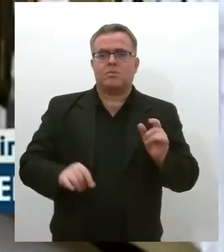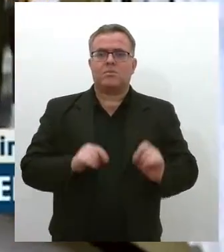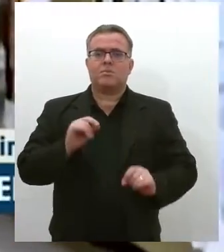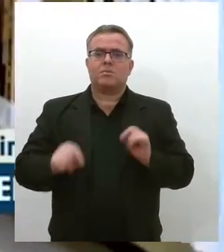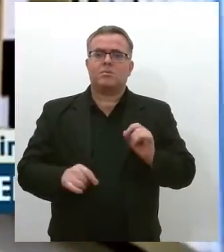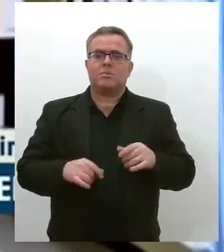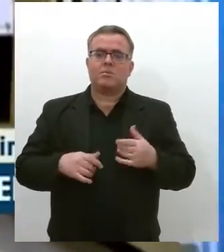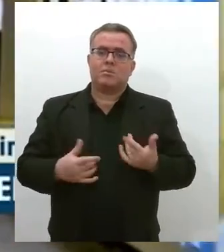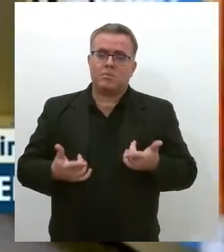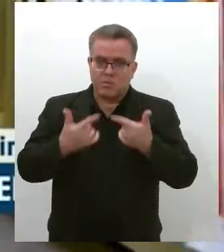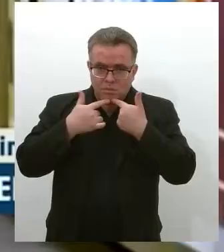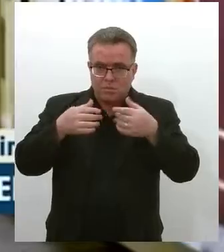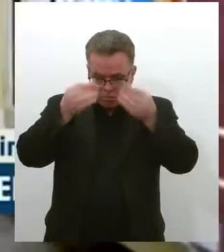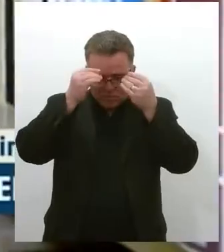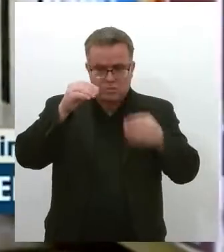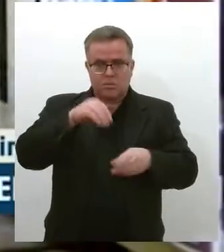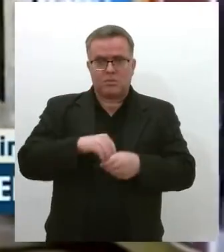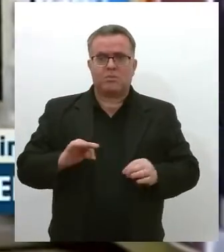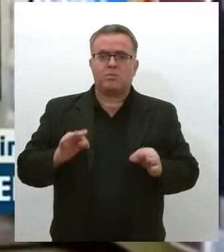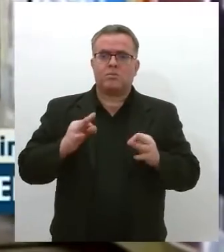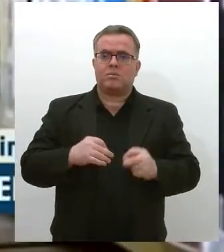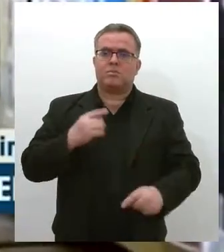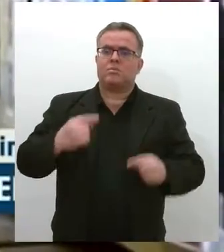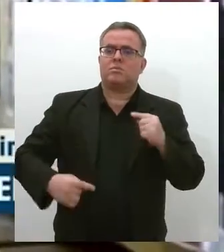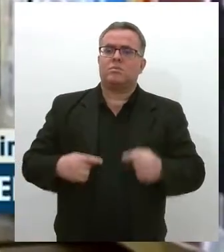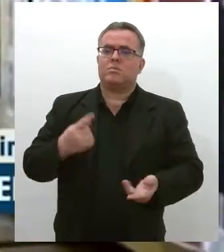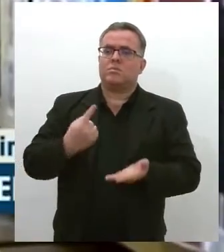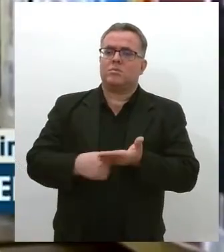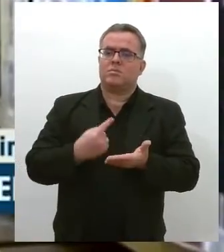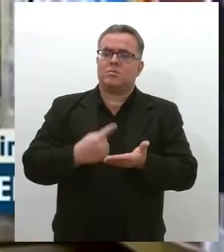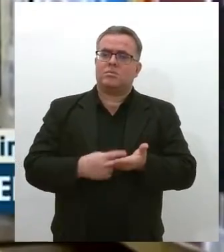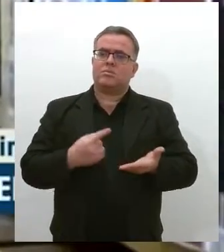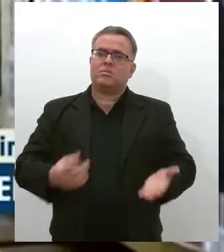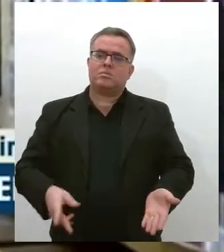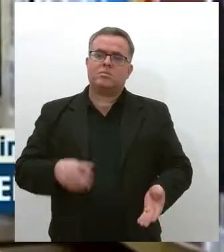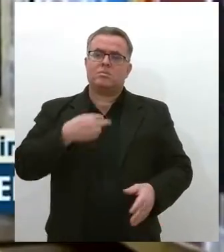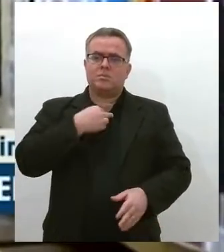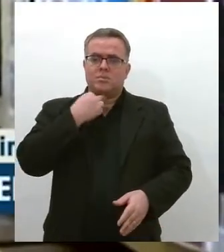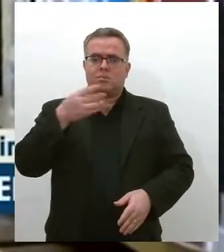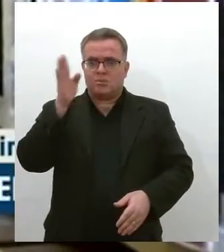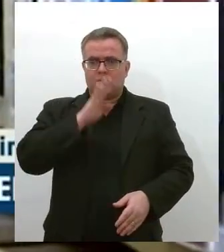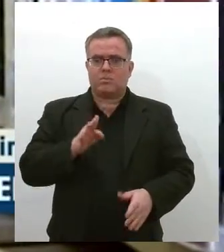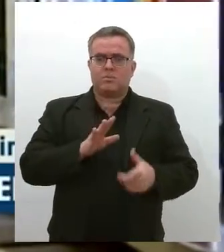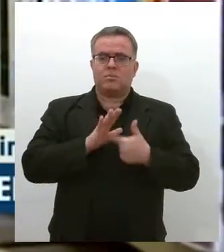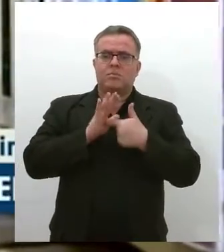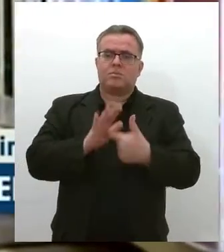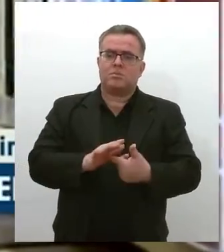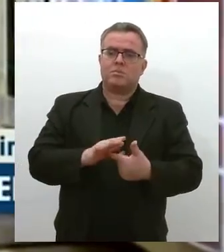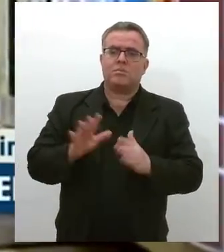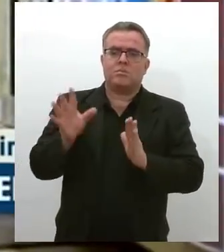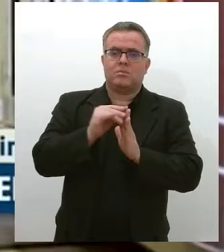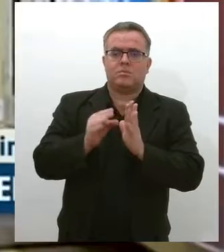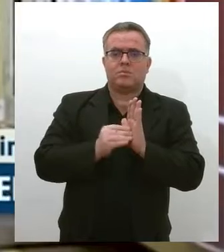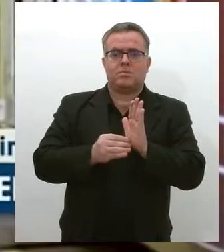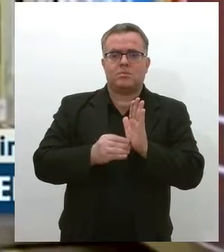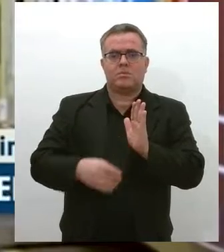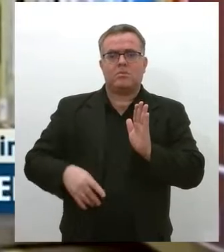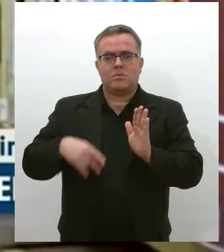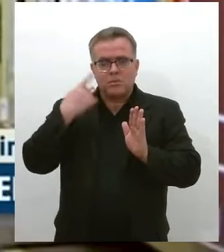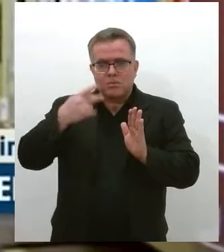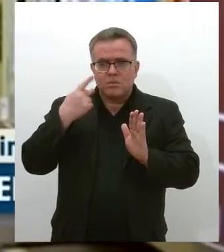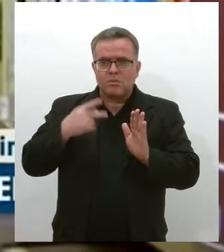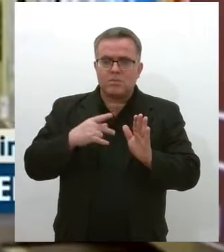incluía todos no debate. O livro Vozes do Brasil reúne 21 panfletos políticos publicados